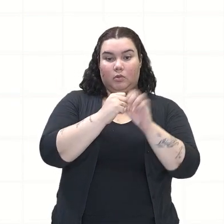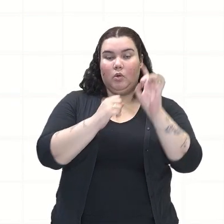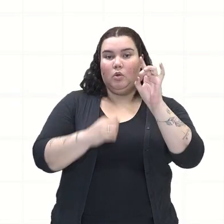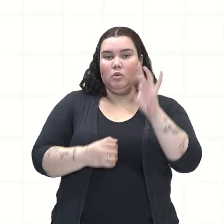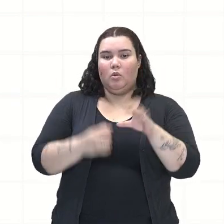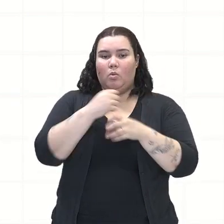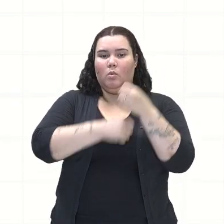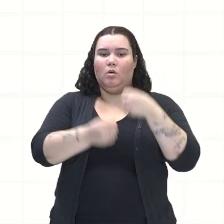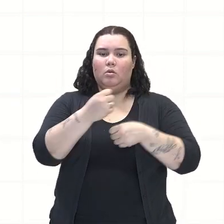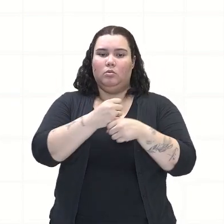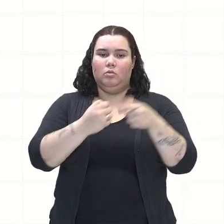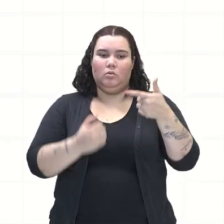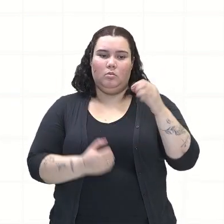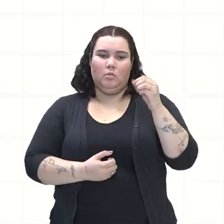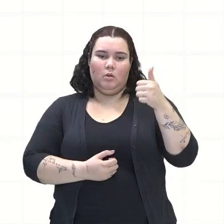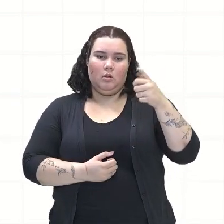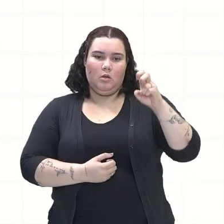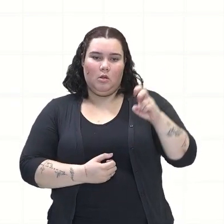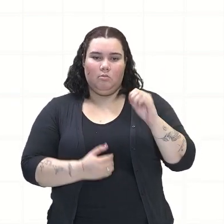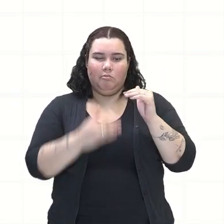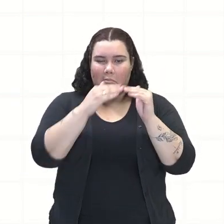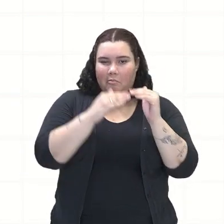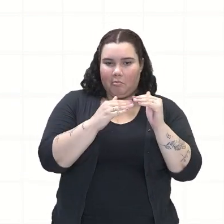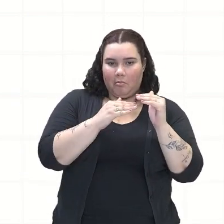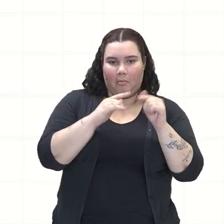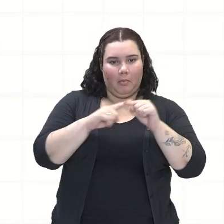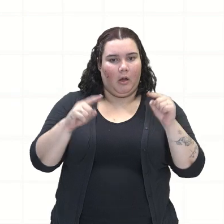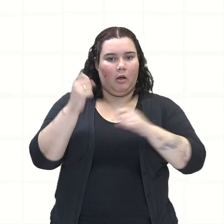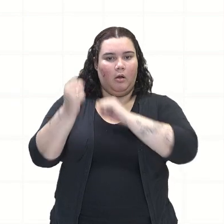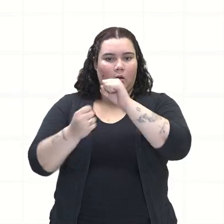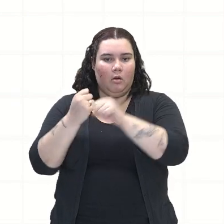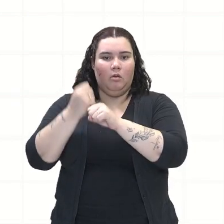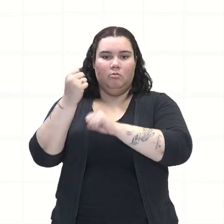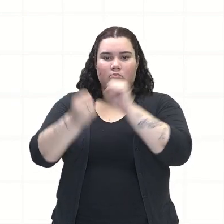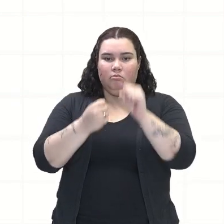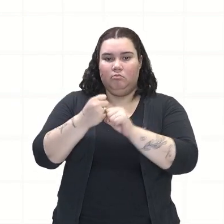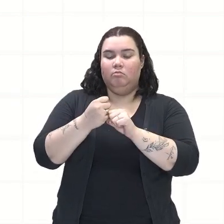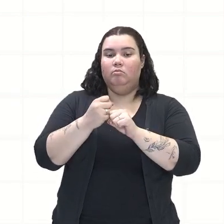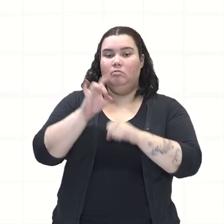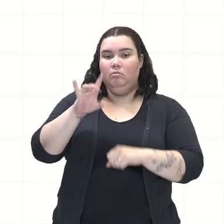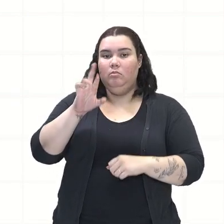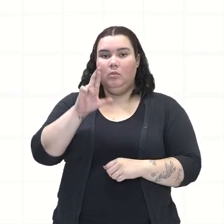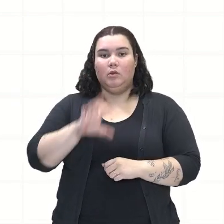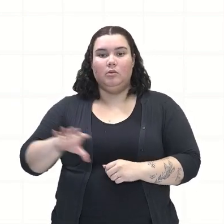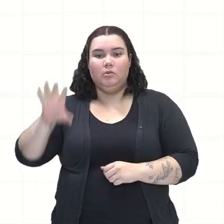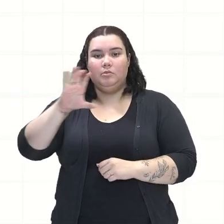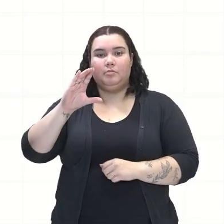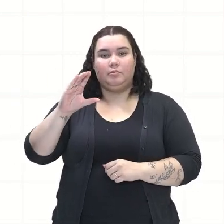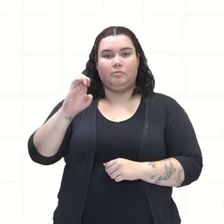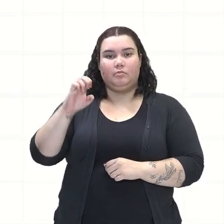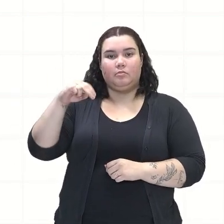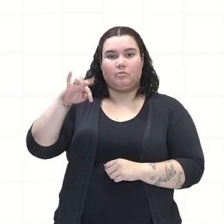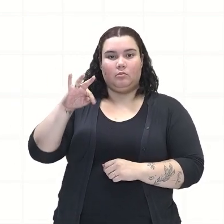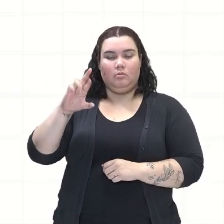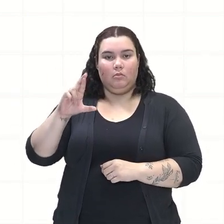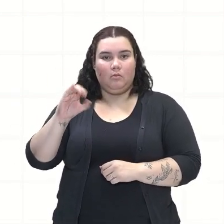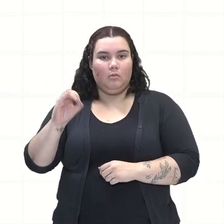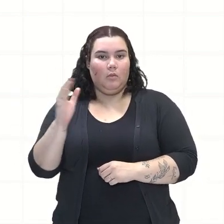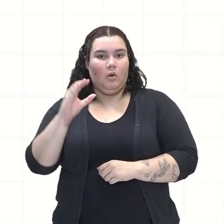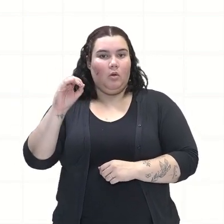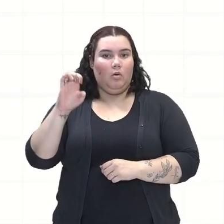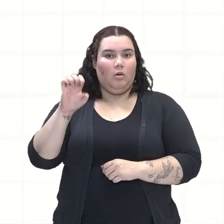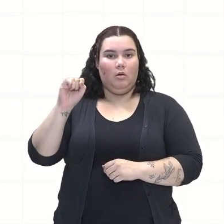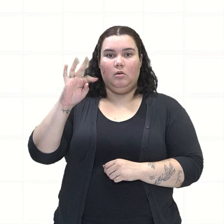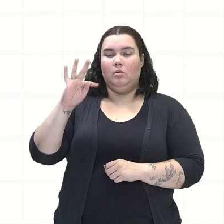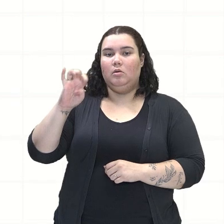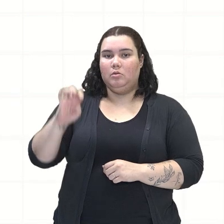deu uma caída, né, para menos de 60%, mas nos outros anos só a região centro-oeste tem ali uma relevância,